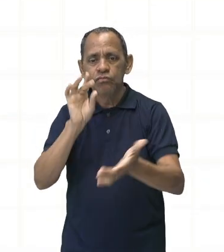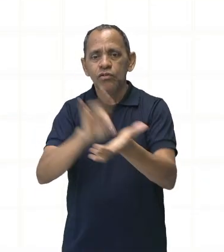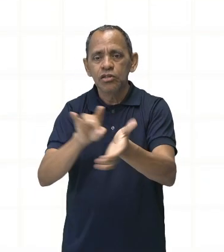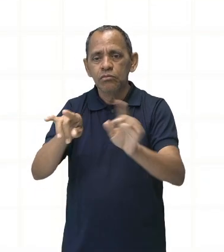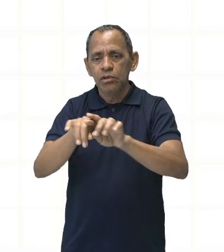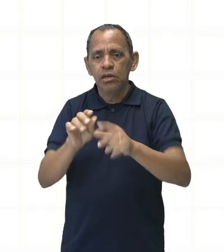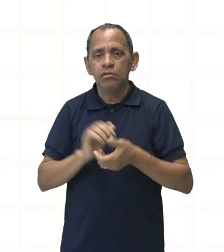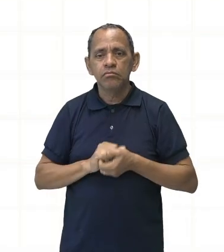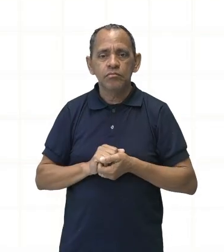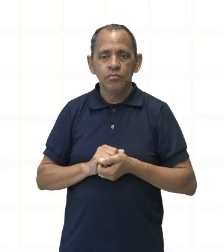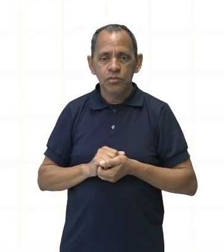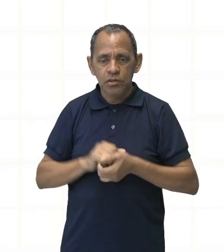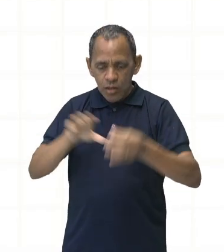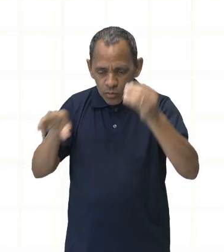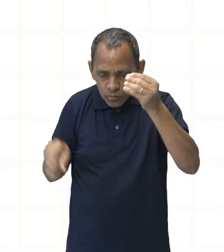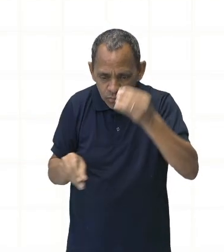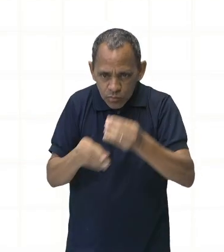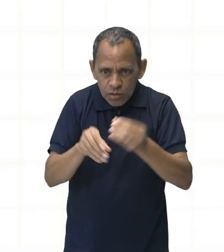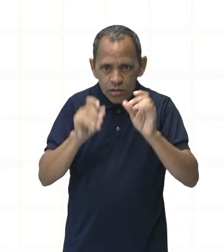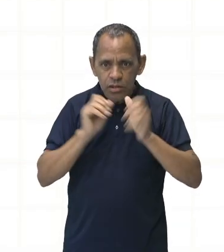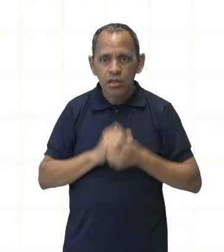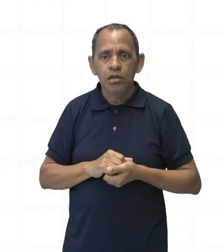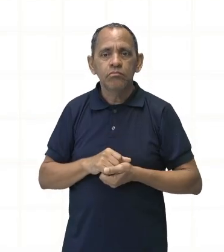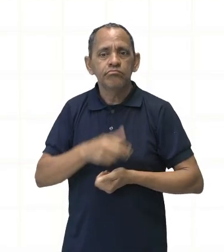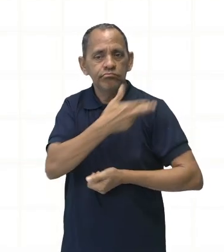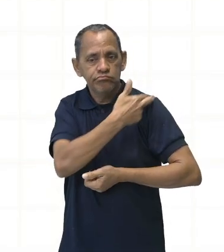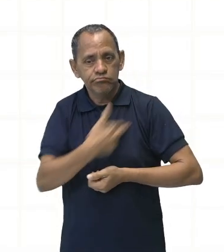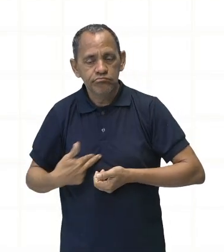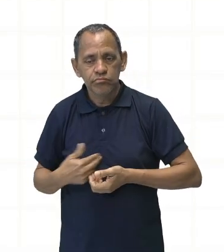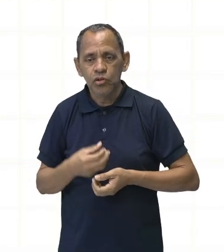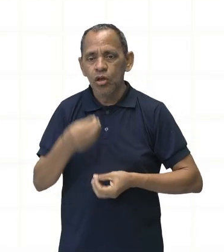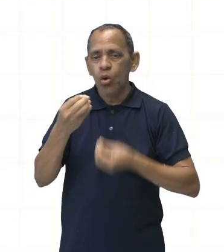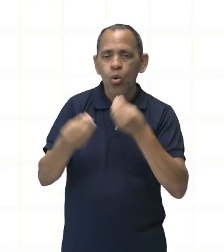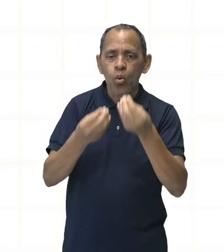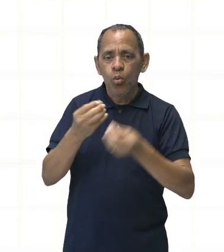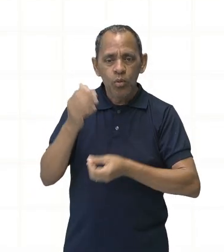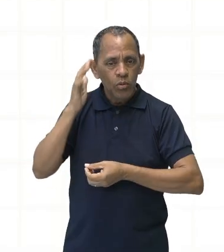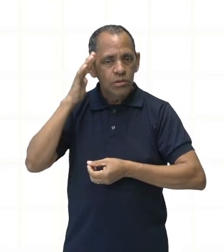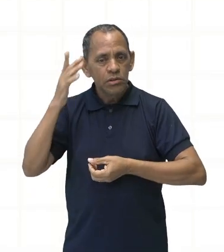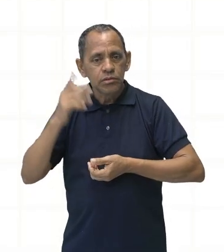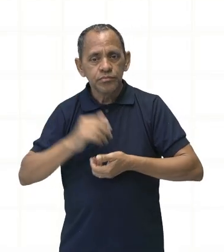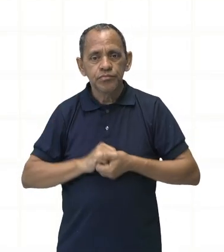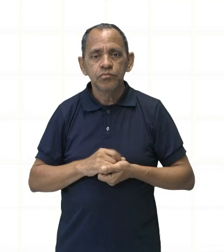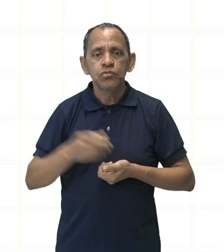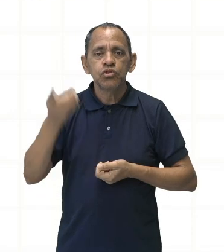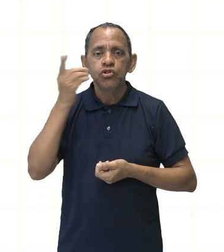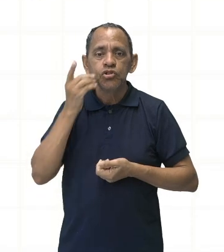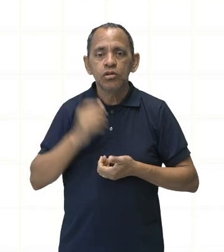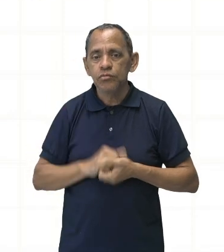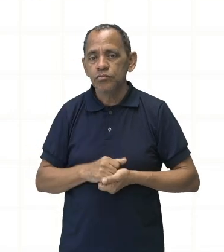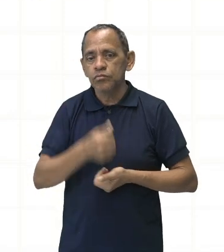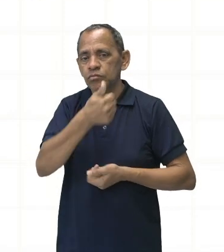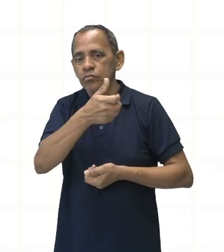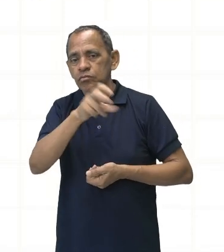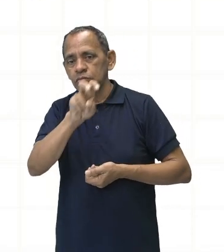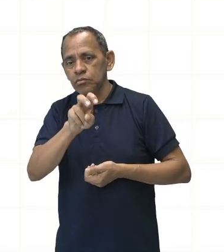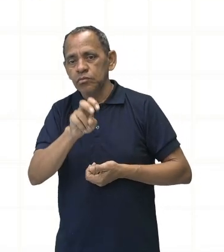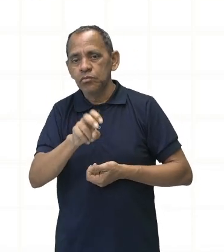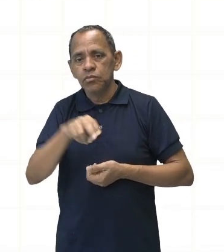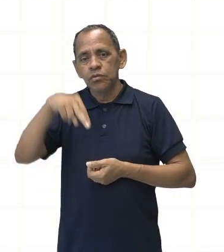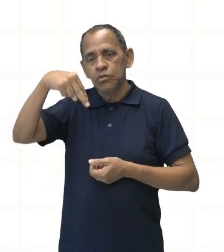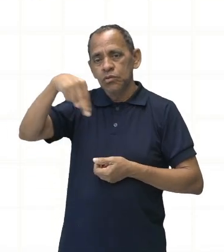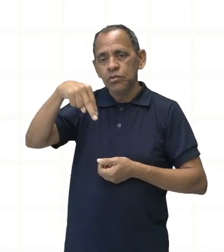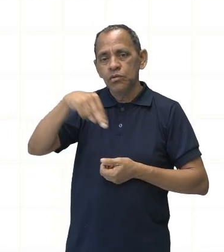a implementação da República. Como é que ela vai acontecer? Em que dia? ela ocorre no dia 15 de novembro